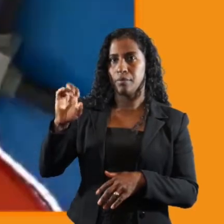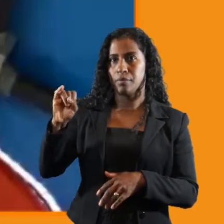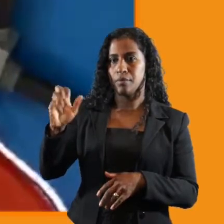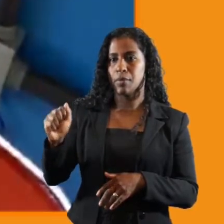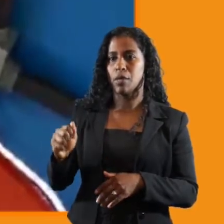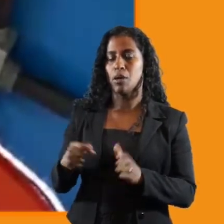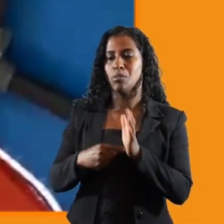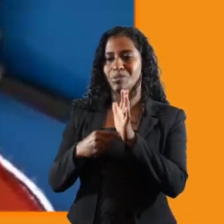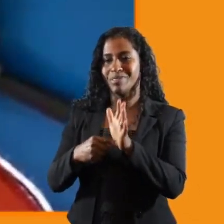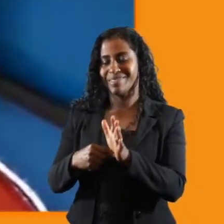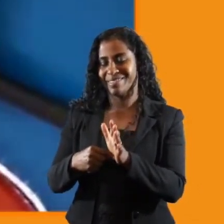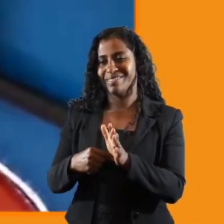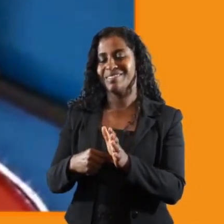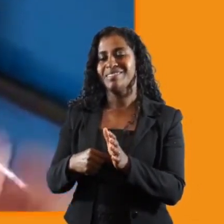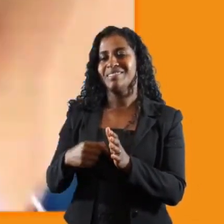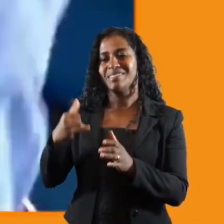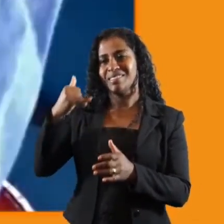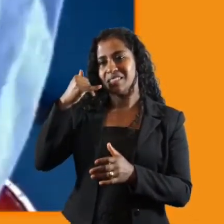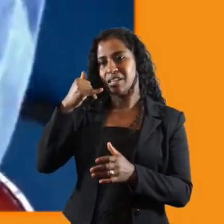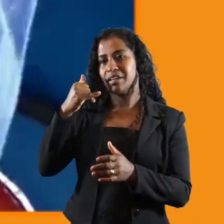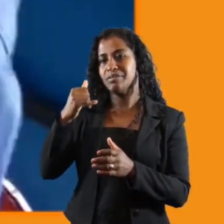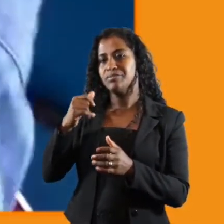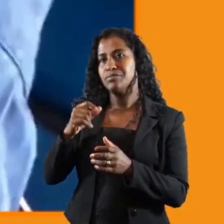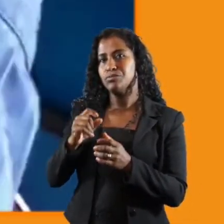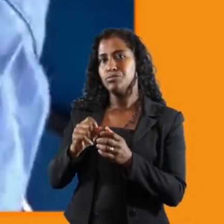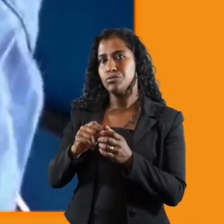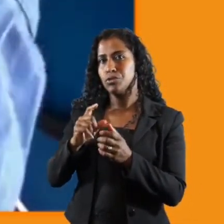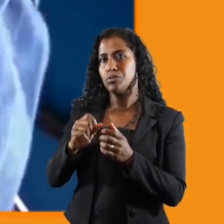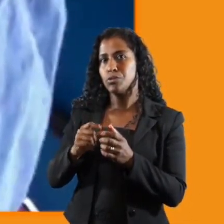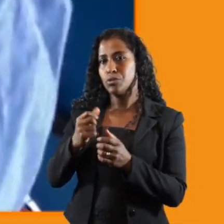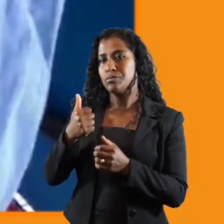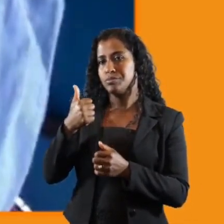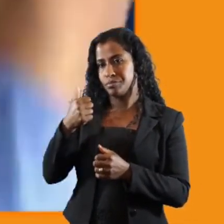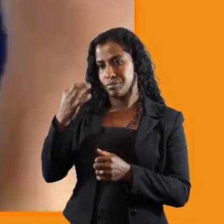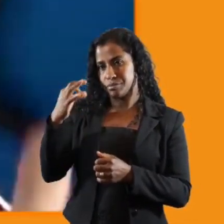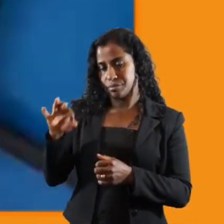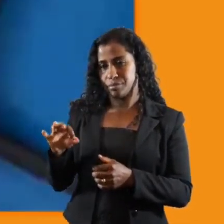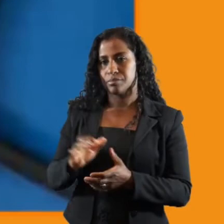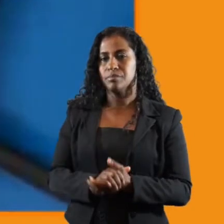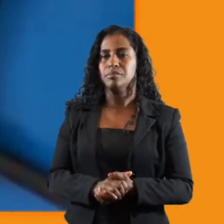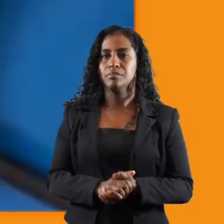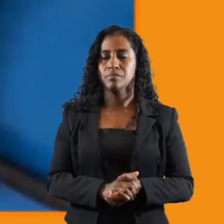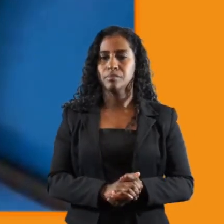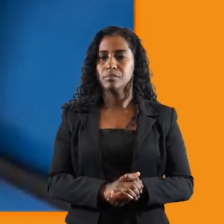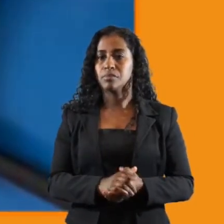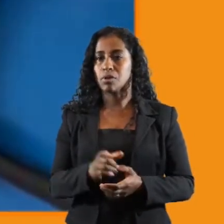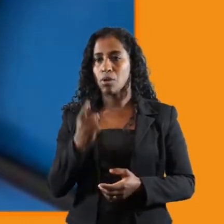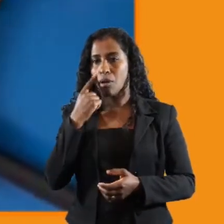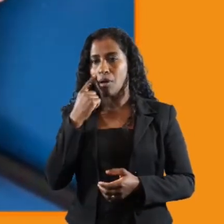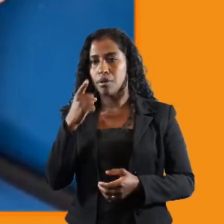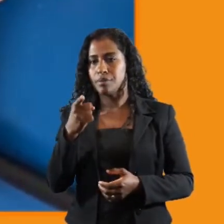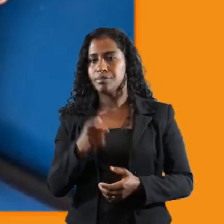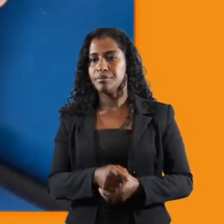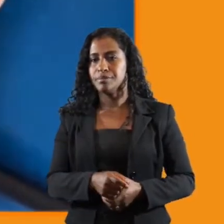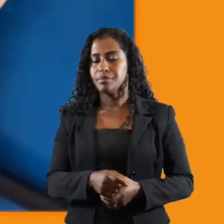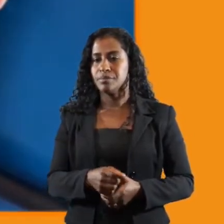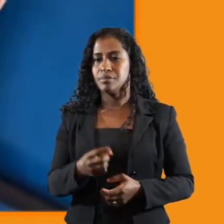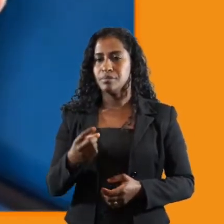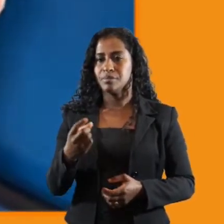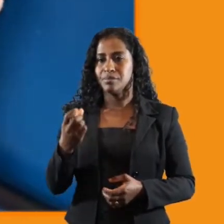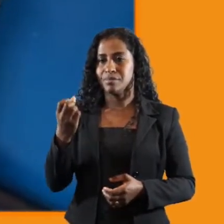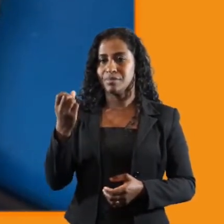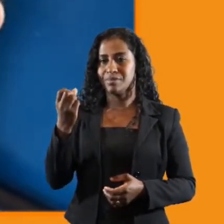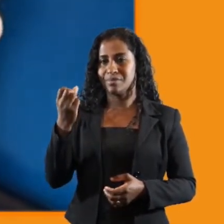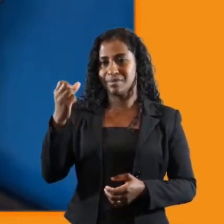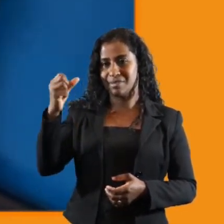ver. E eu respondo sua pergunta. Só um minutinho. Já Consegue deu para ver. Carregando? Já deu para ver. 97%. Olha lá, ó, deu sinal de carga, está carregando,